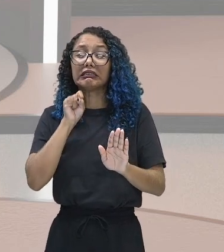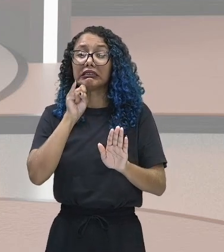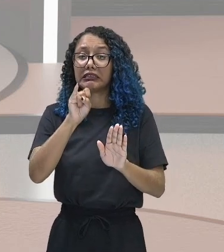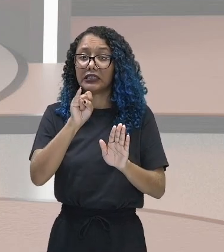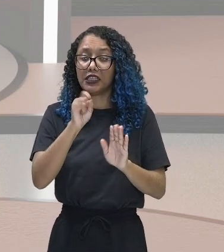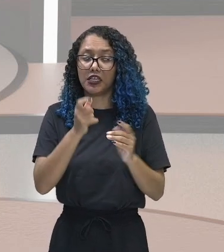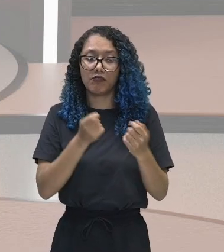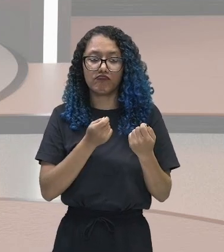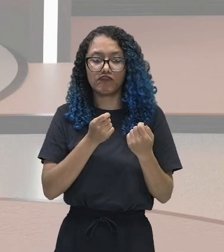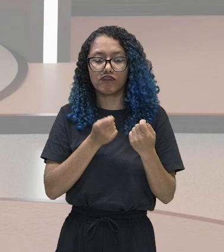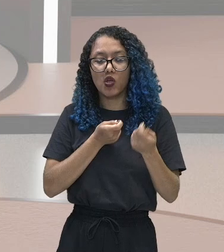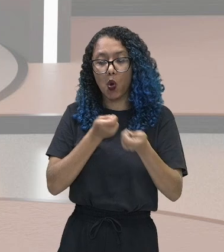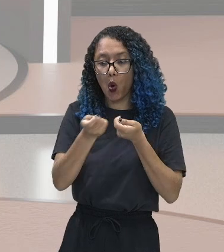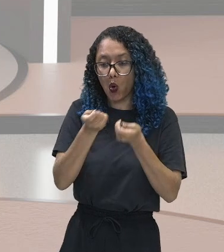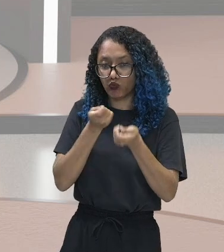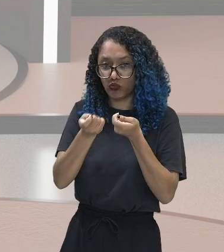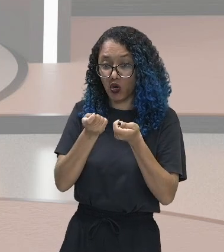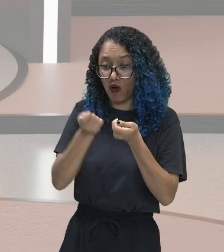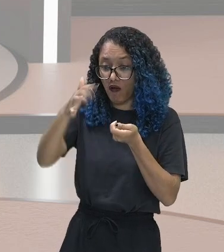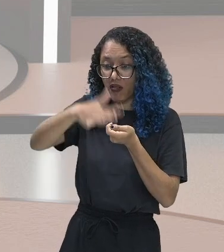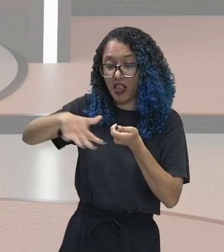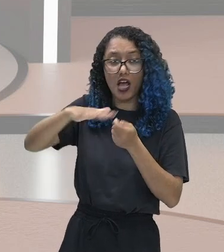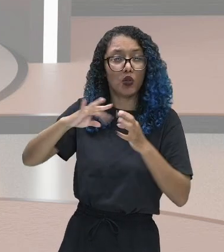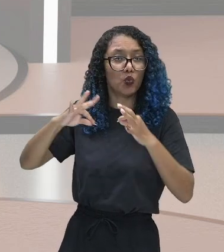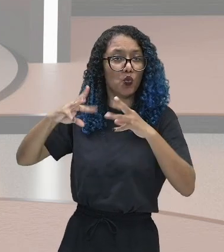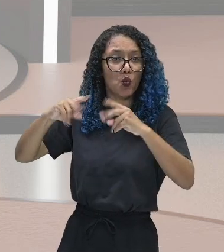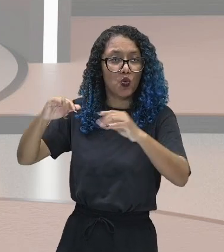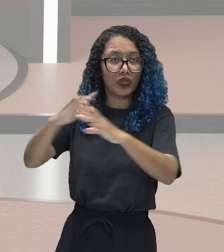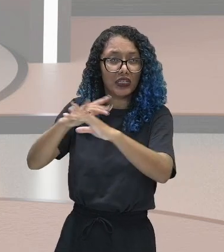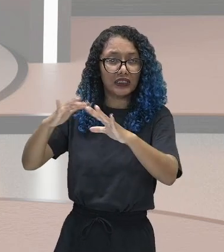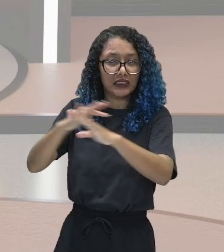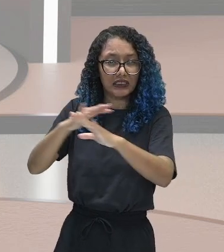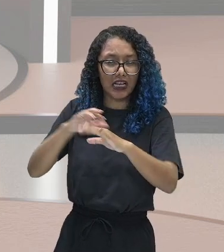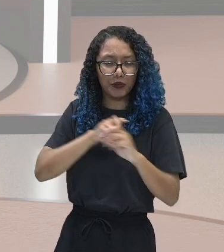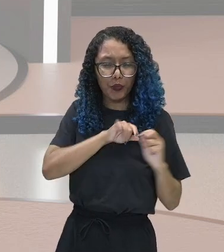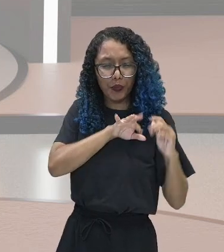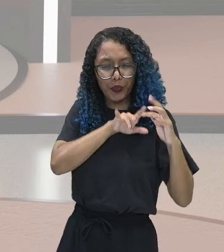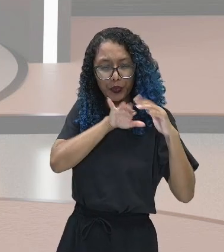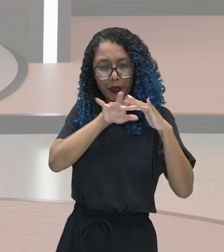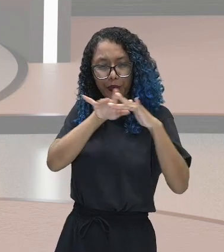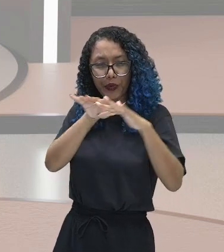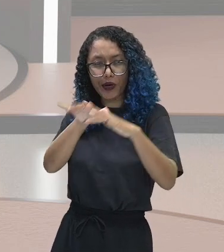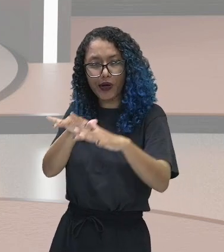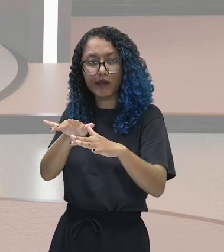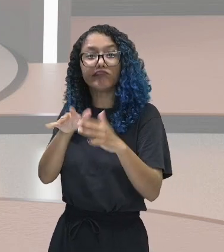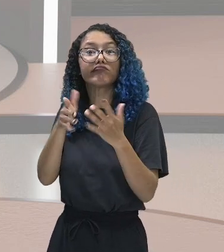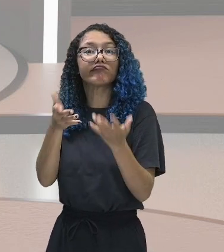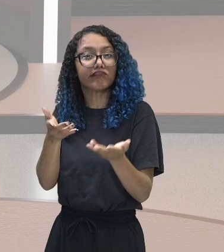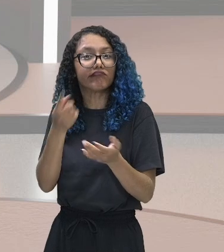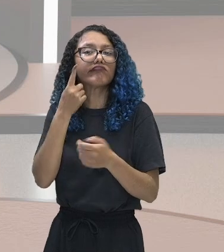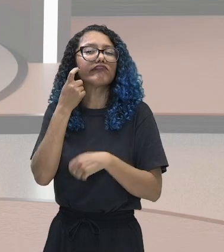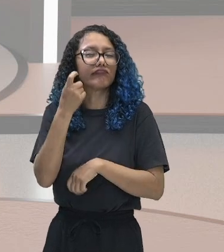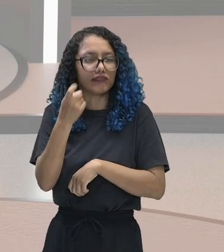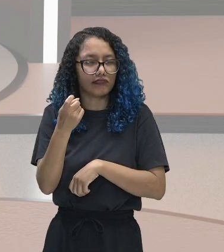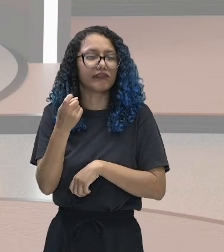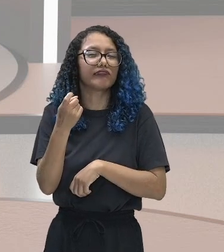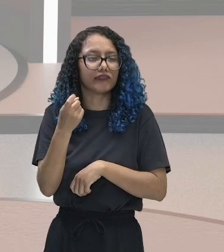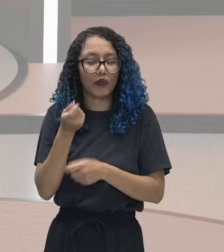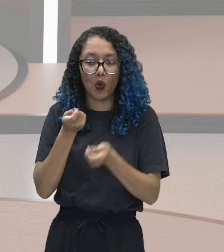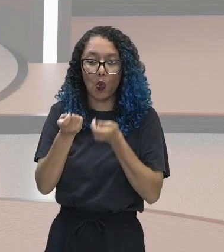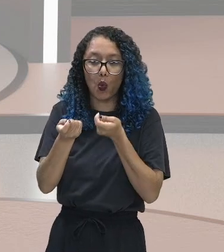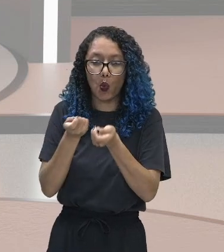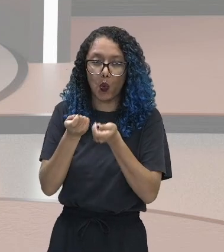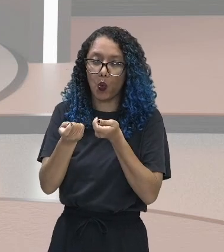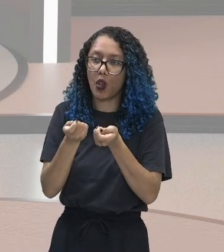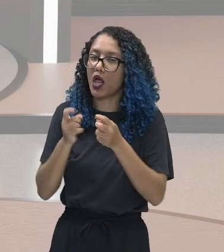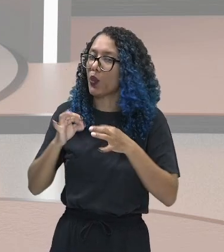meu imperialismo, através da minha expansão persa, olha só que interessante. Tá? Então, é essa visão que